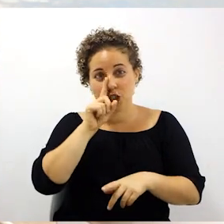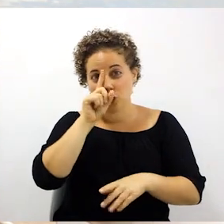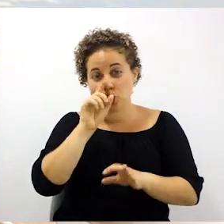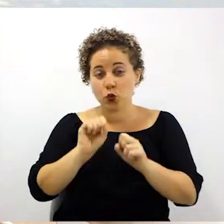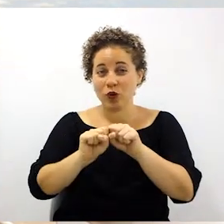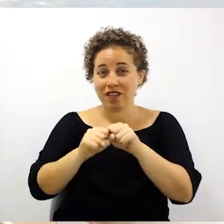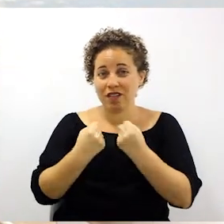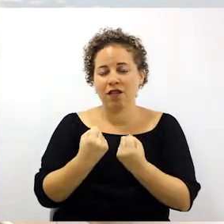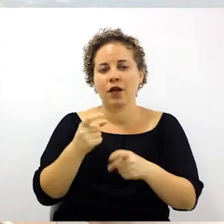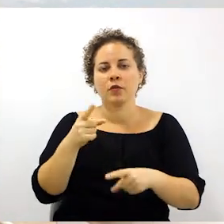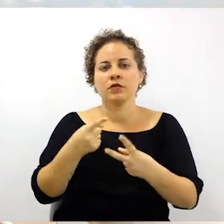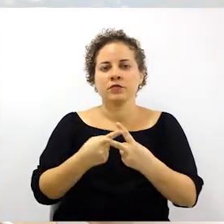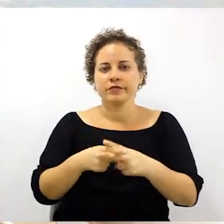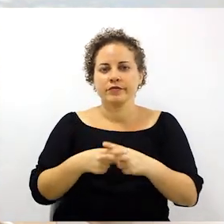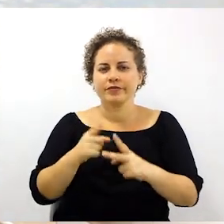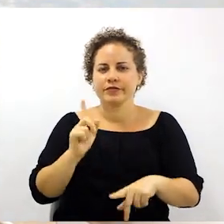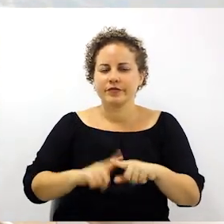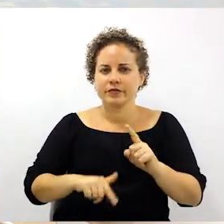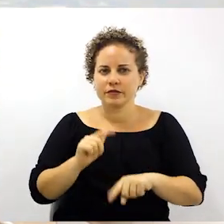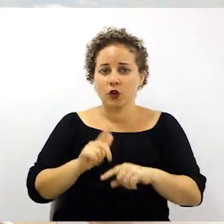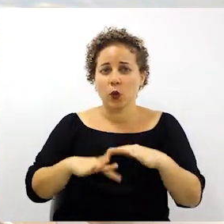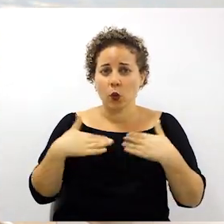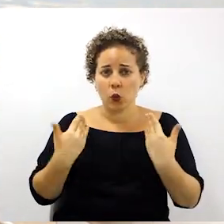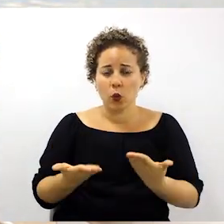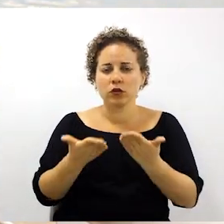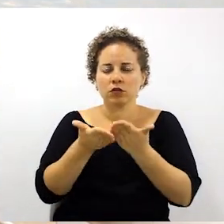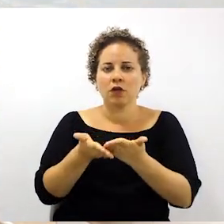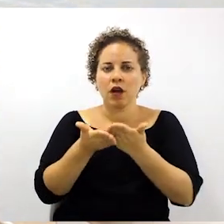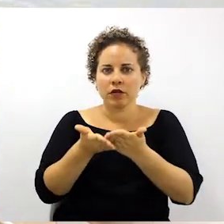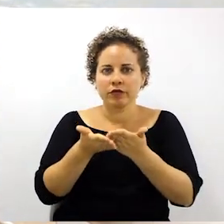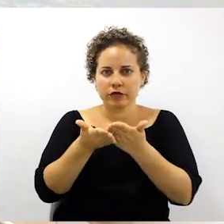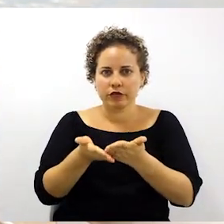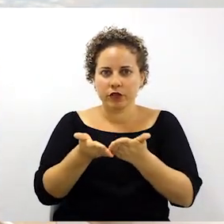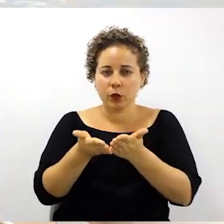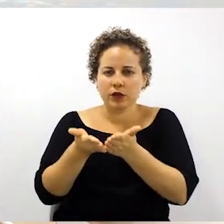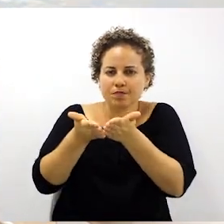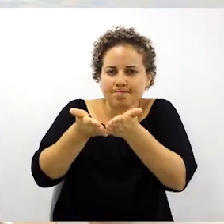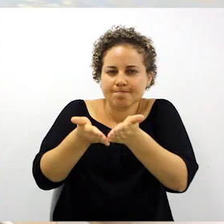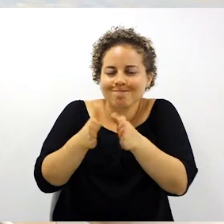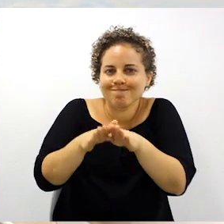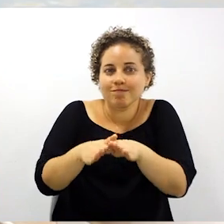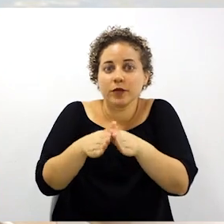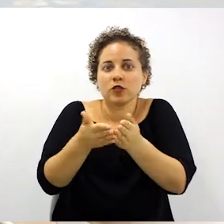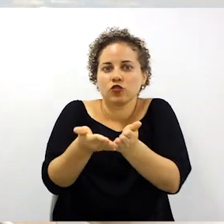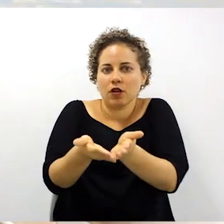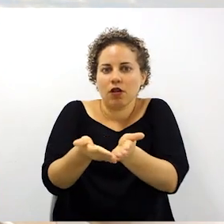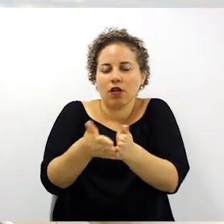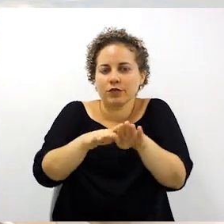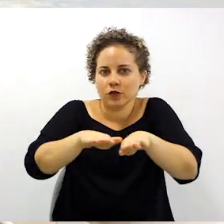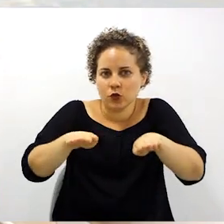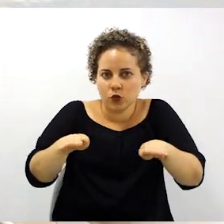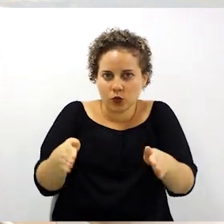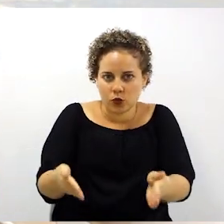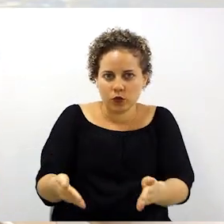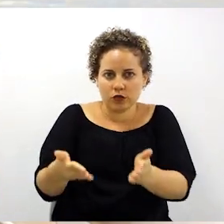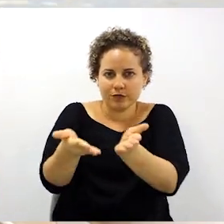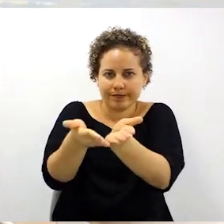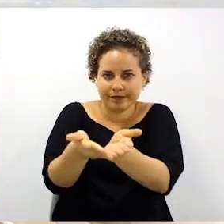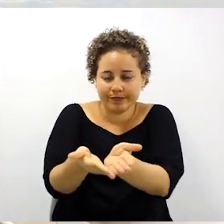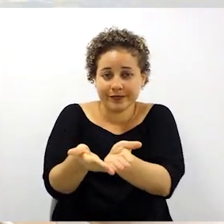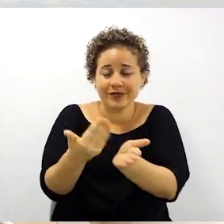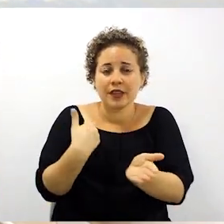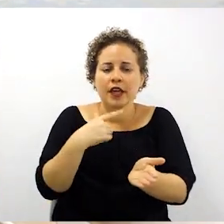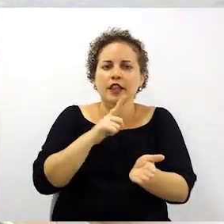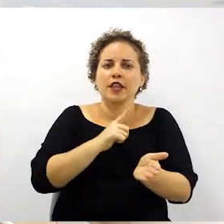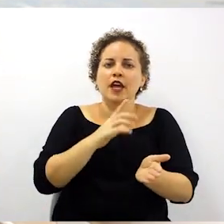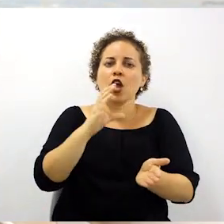de materiais, por exemplo. Porque quando o navio atraca, quando esse navio está preso no cais, existem vários